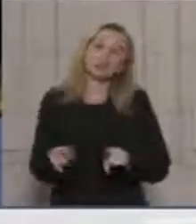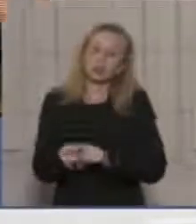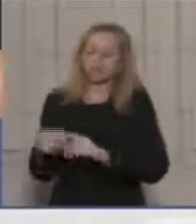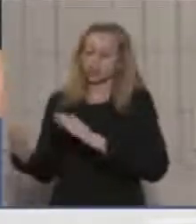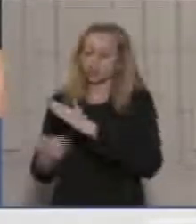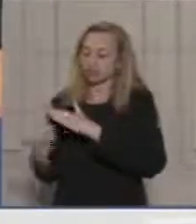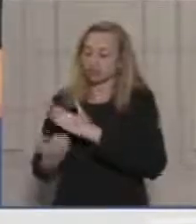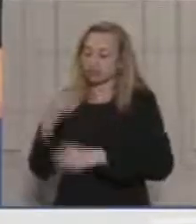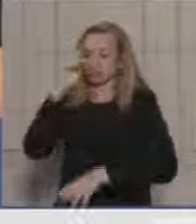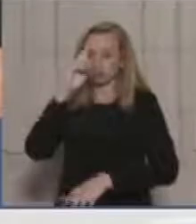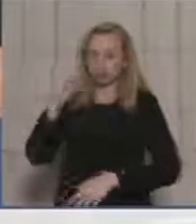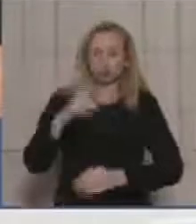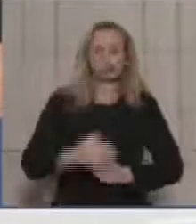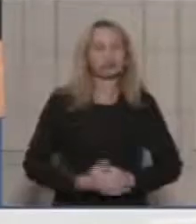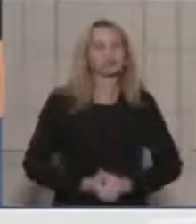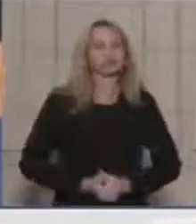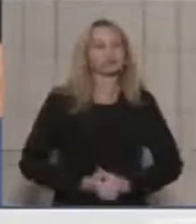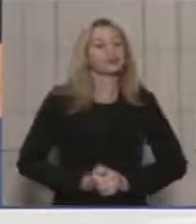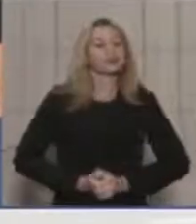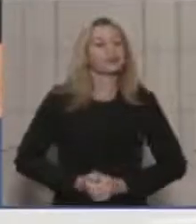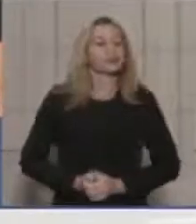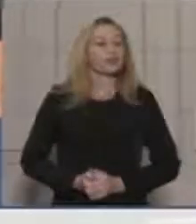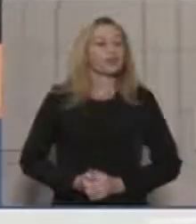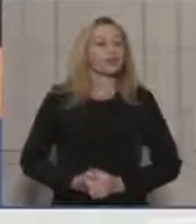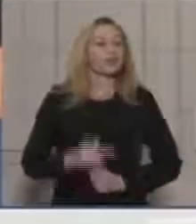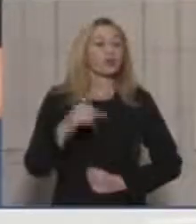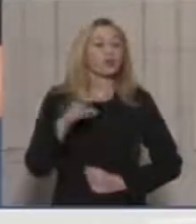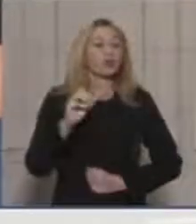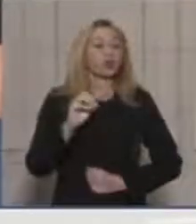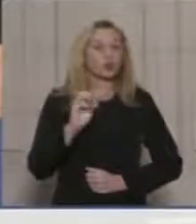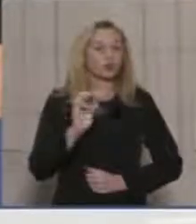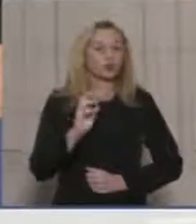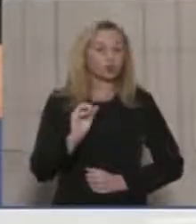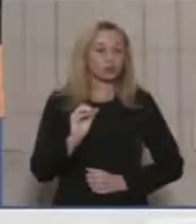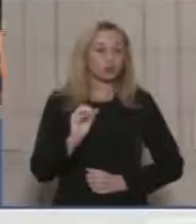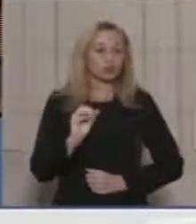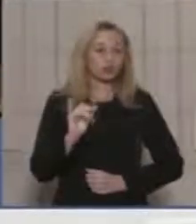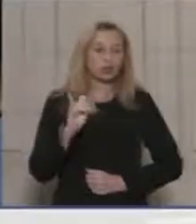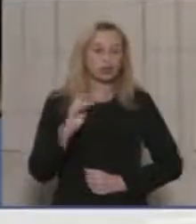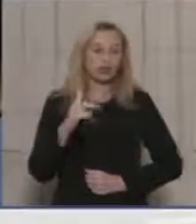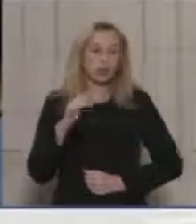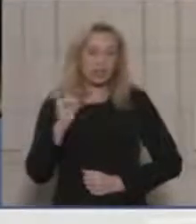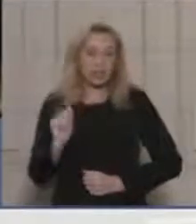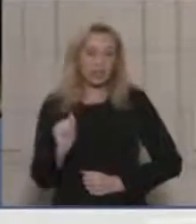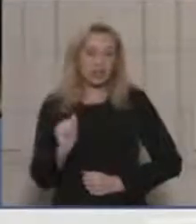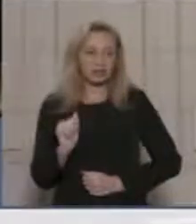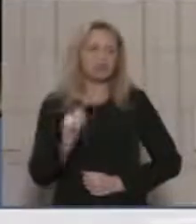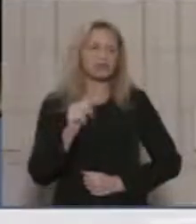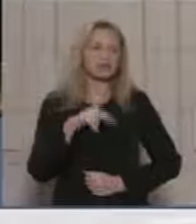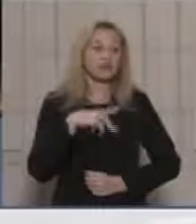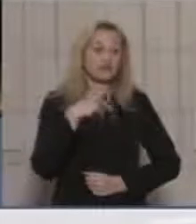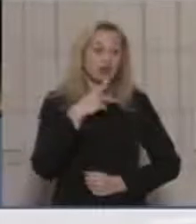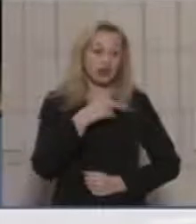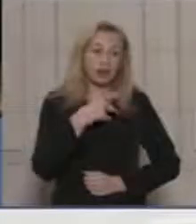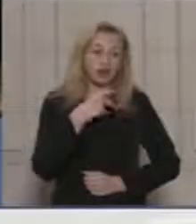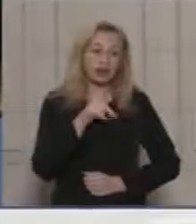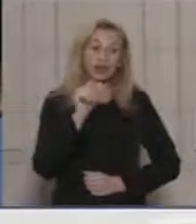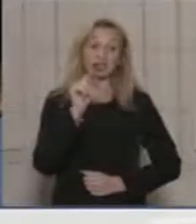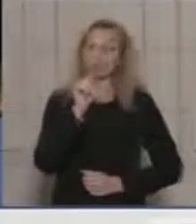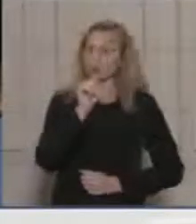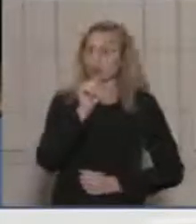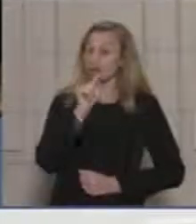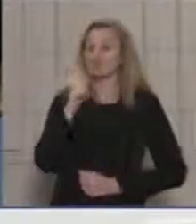empresariais, que o que o posto Ipiranga falava era o que ele